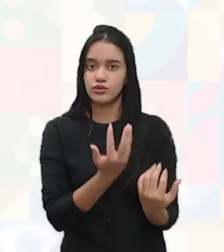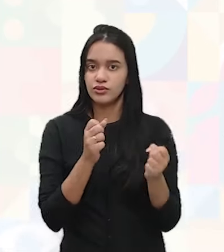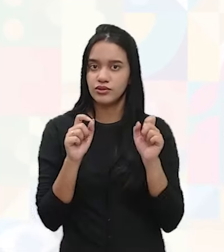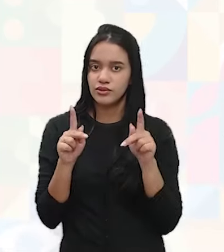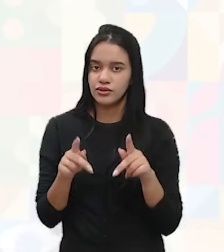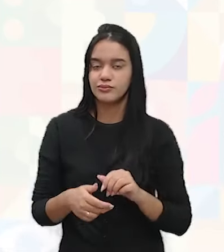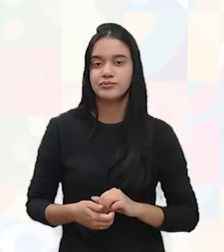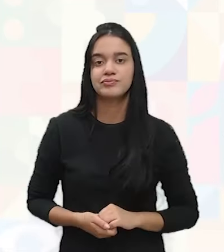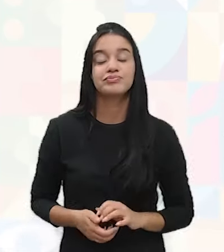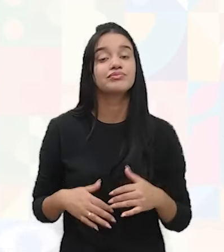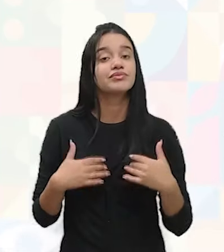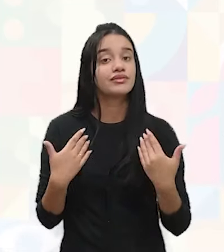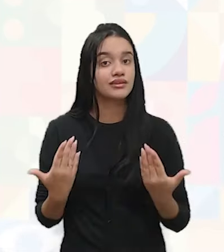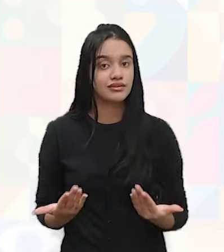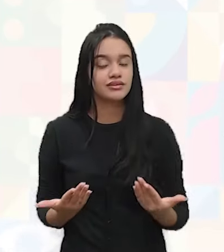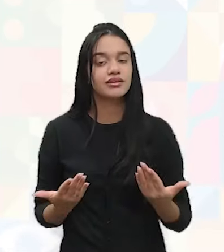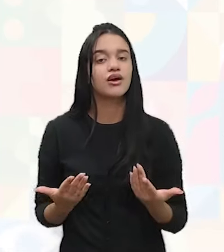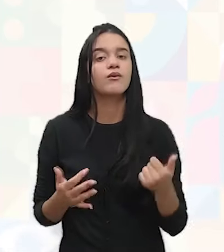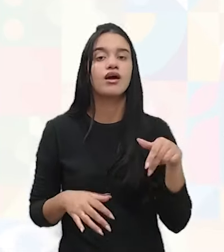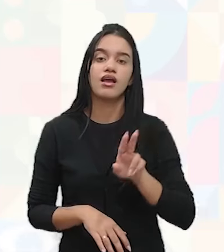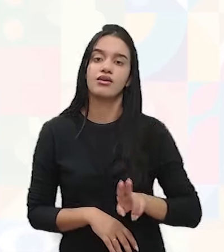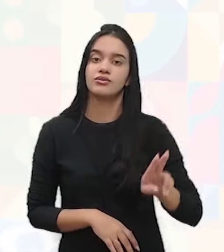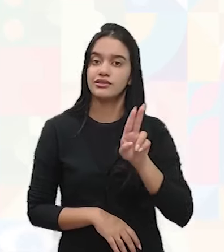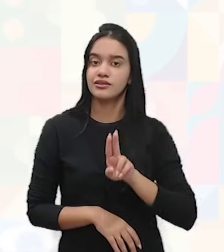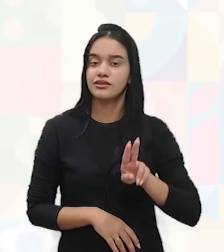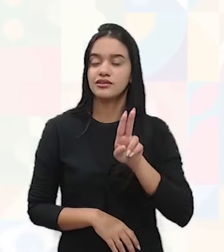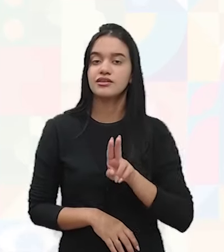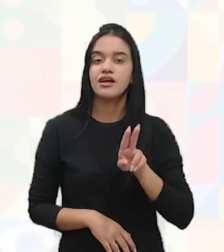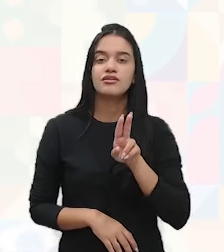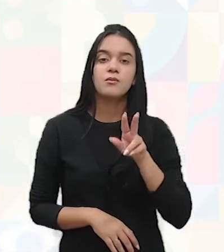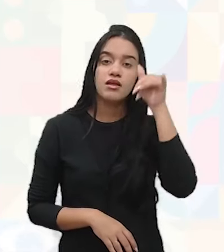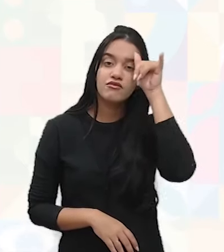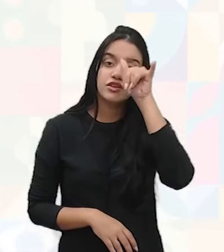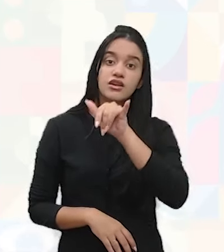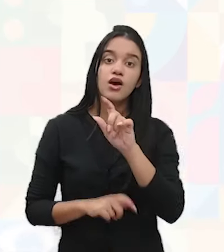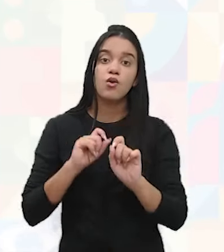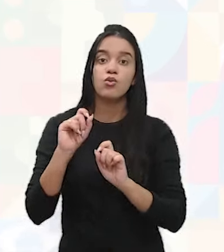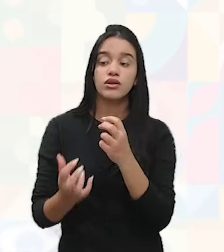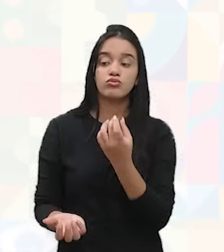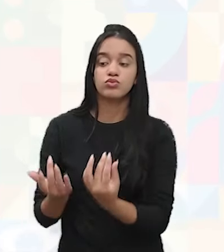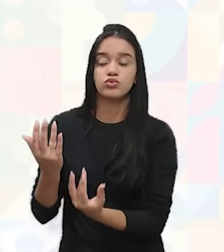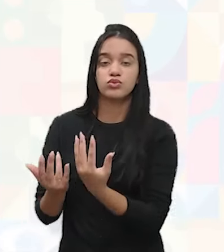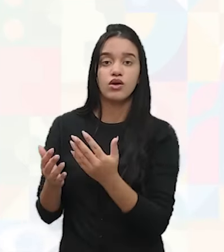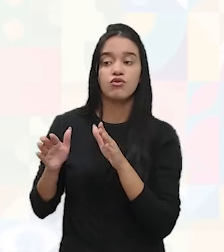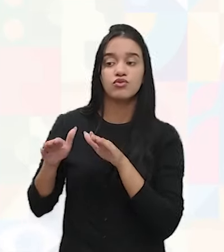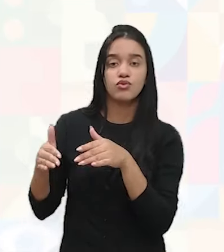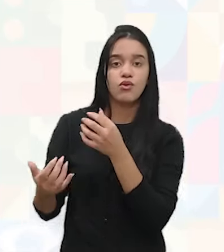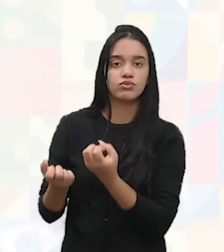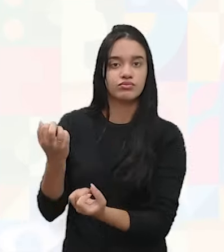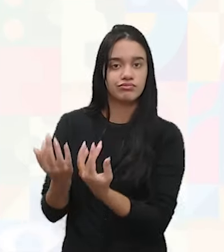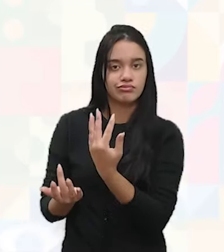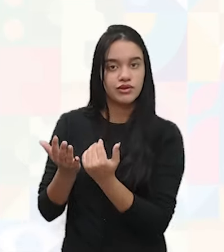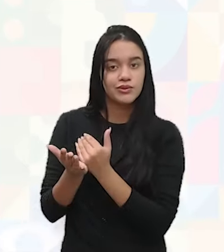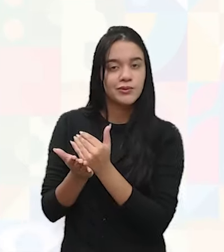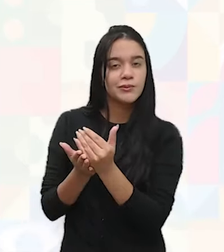Ok então ele é utilizado para o combate né no ponto né do fogo do início do